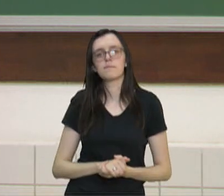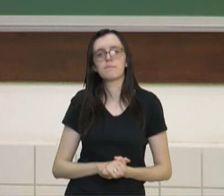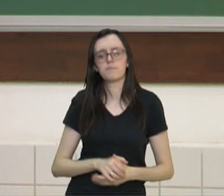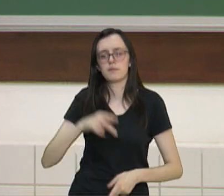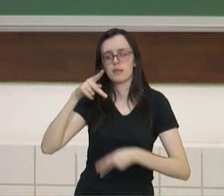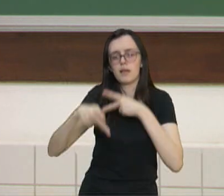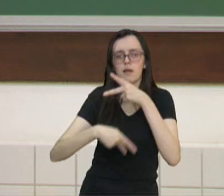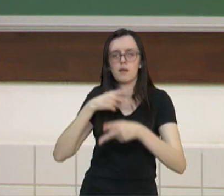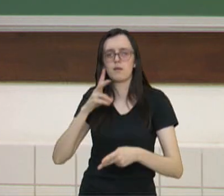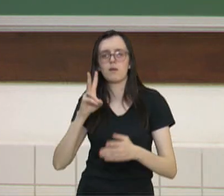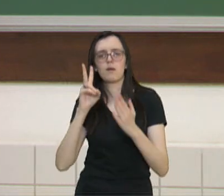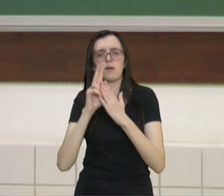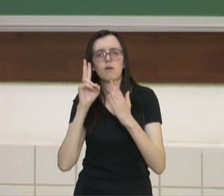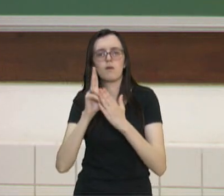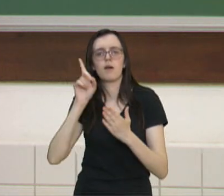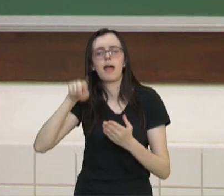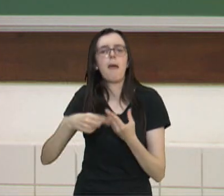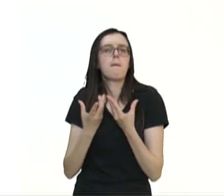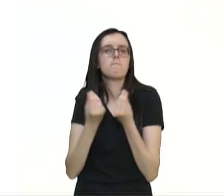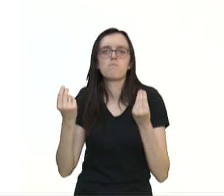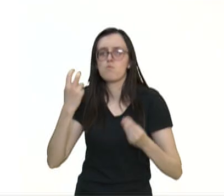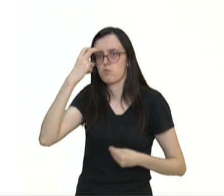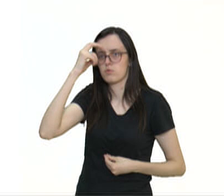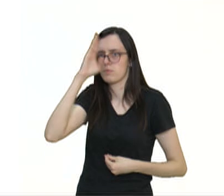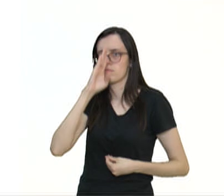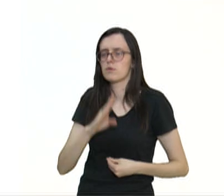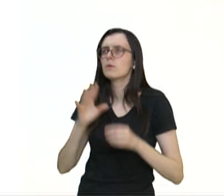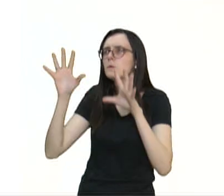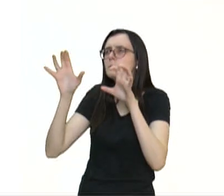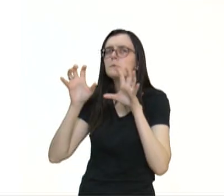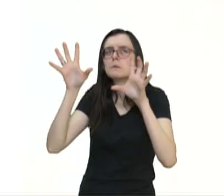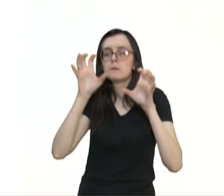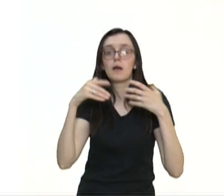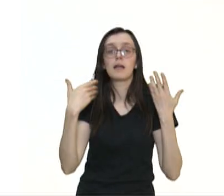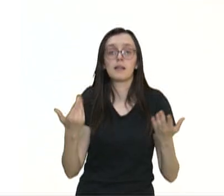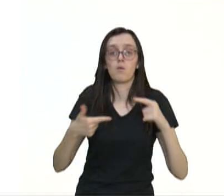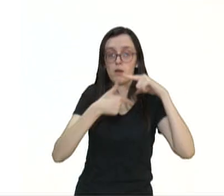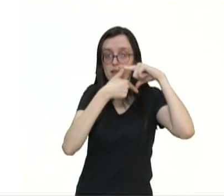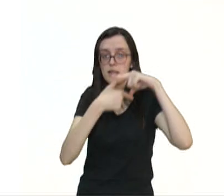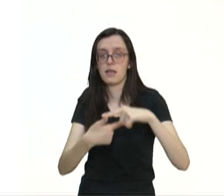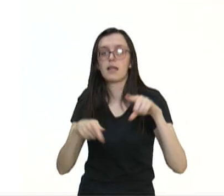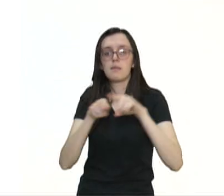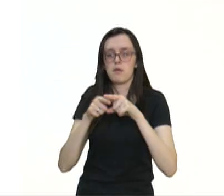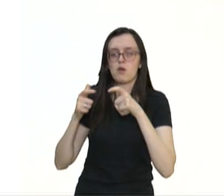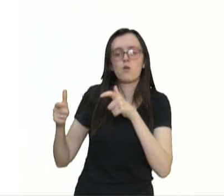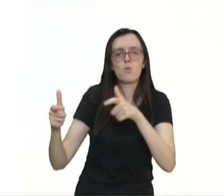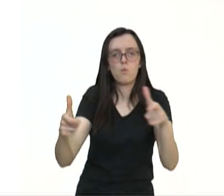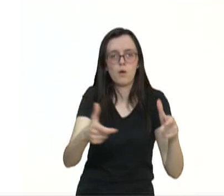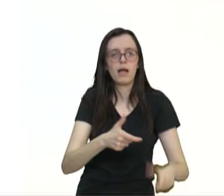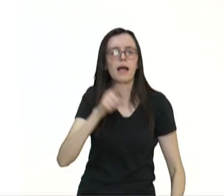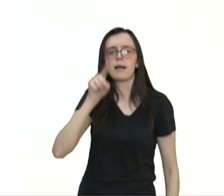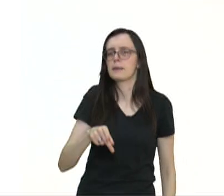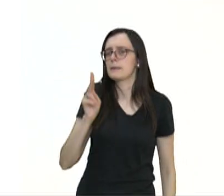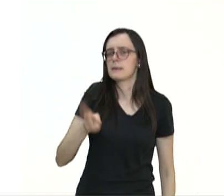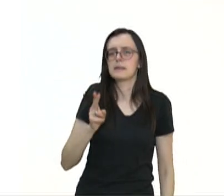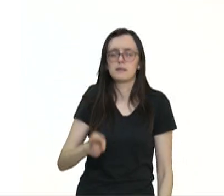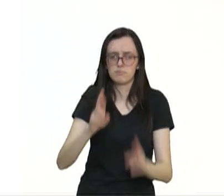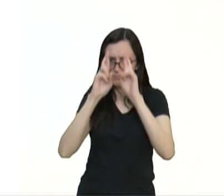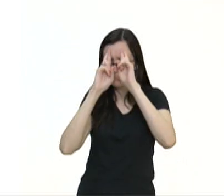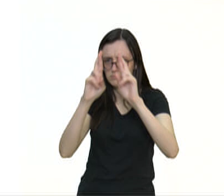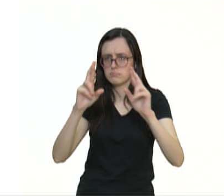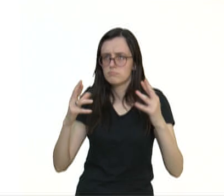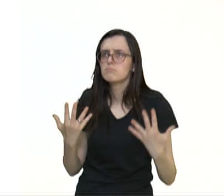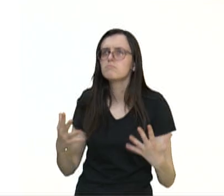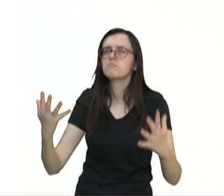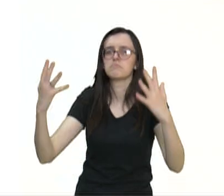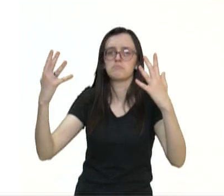povos indígenas representam muito da cultura brasileira. Por isso, suas tradições e espaços foram sempre respeitados e